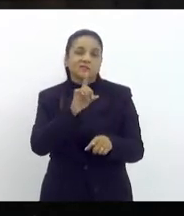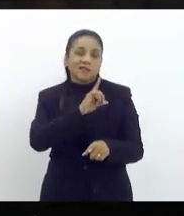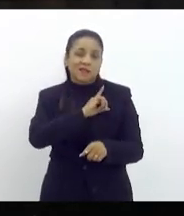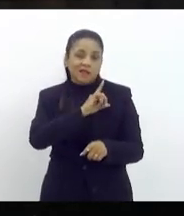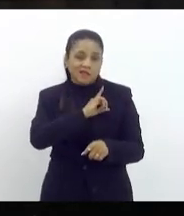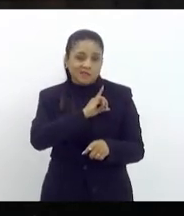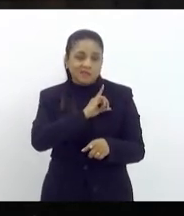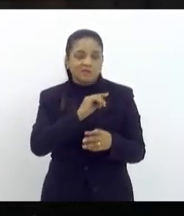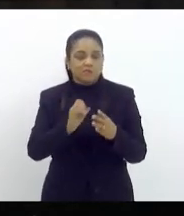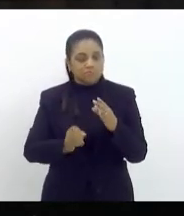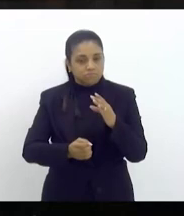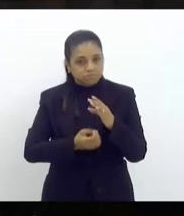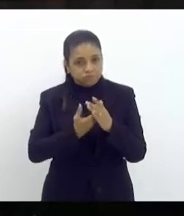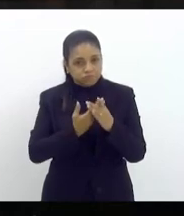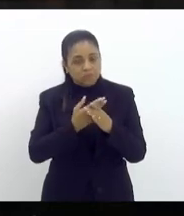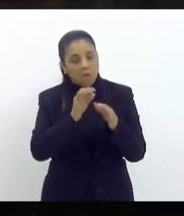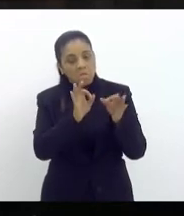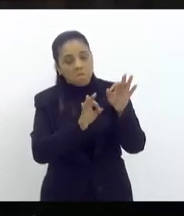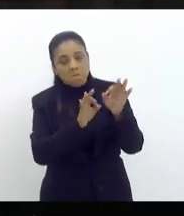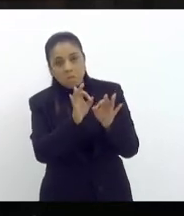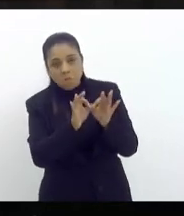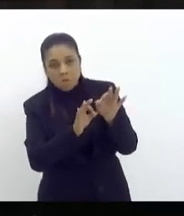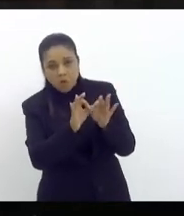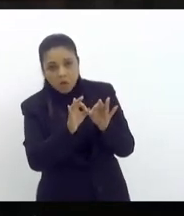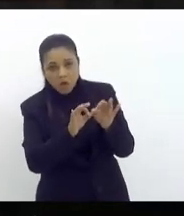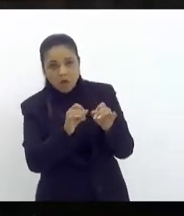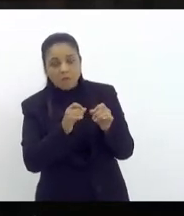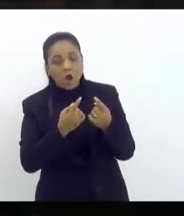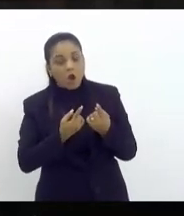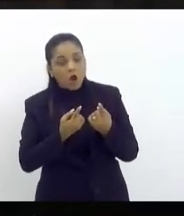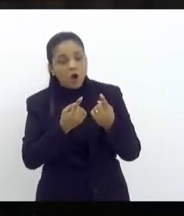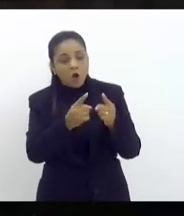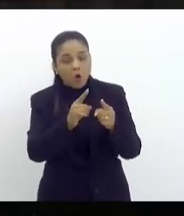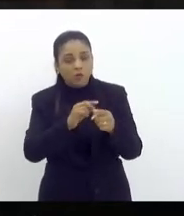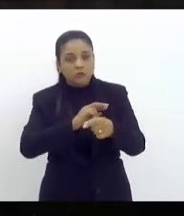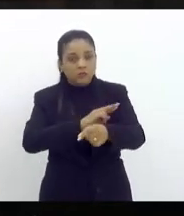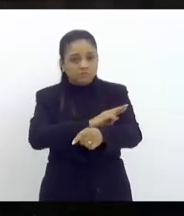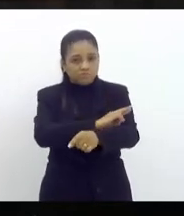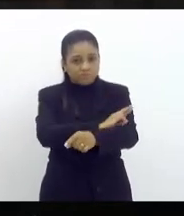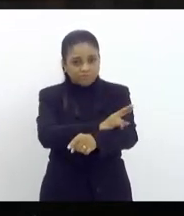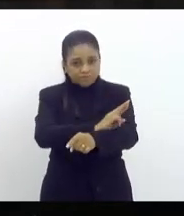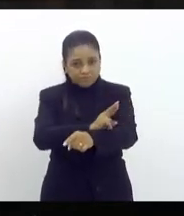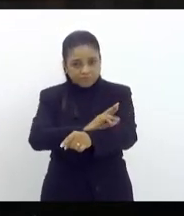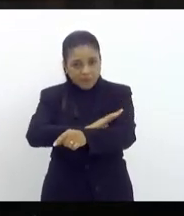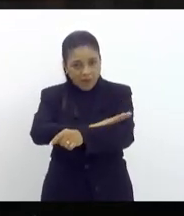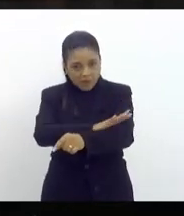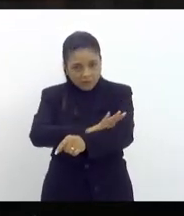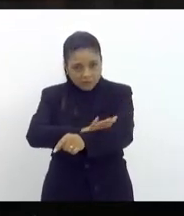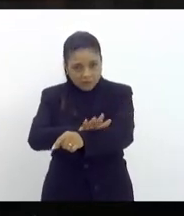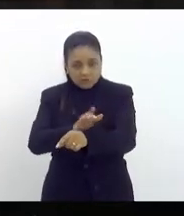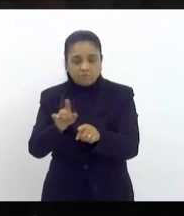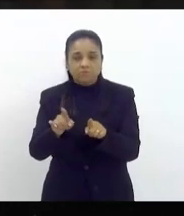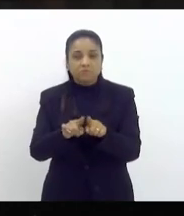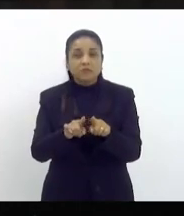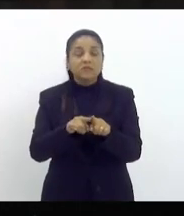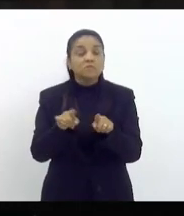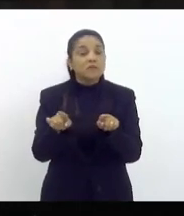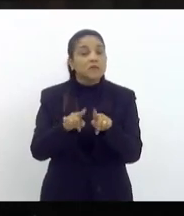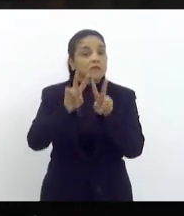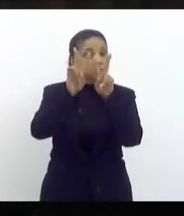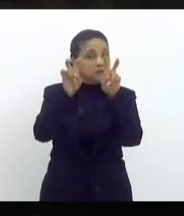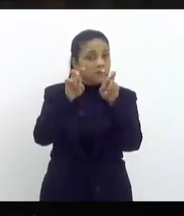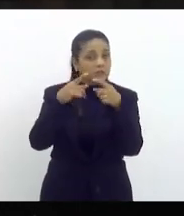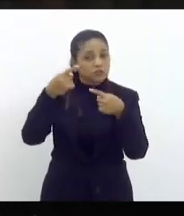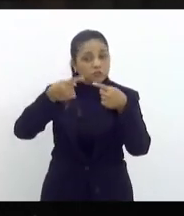de programas relacionados a questão também de combate ao racismo está também a própria discussão da